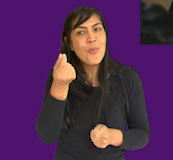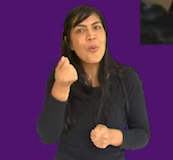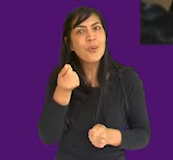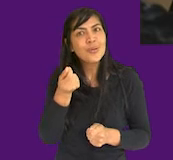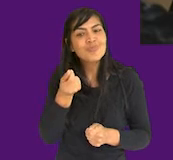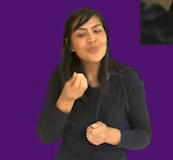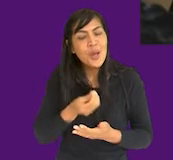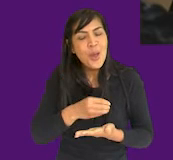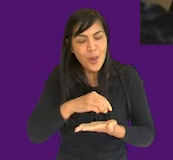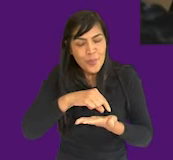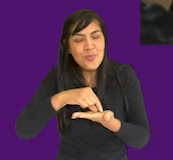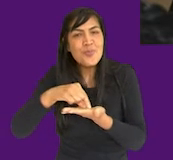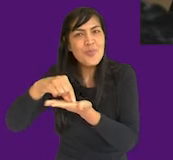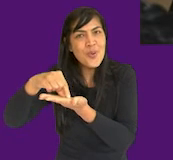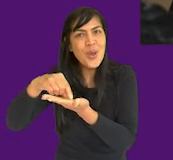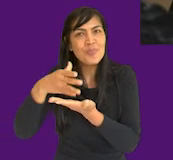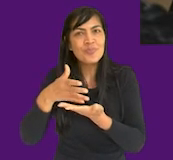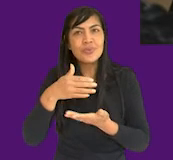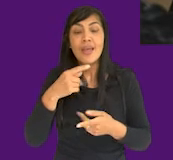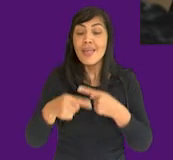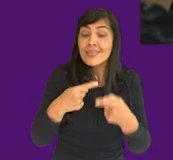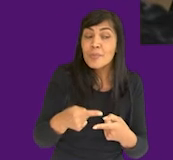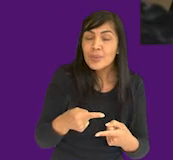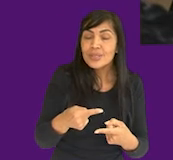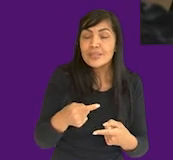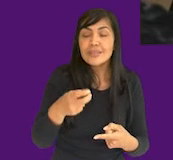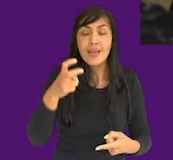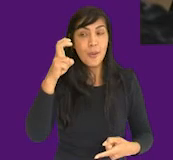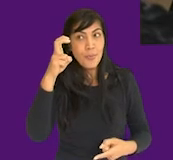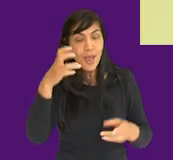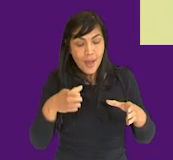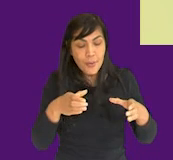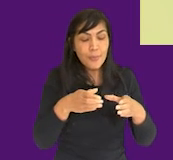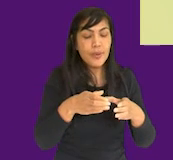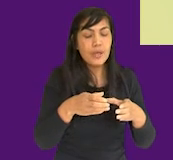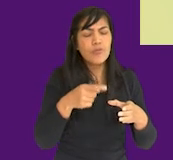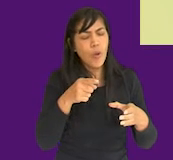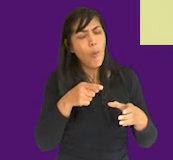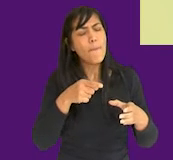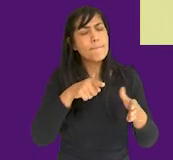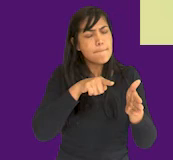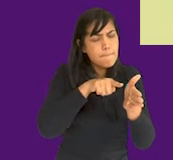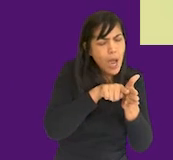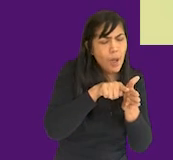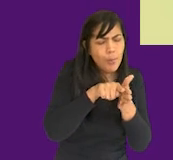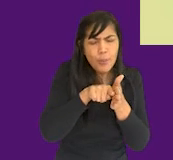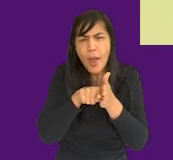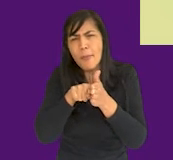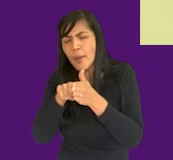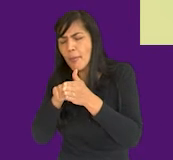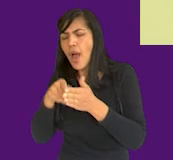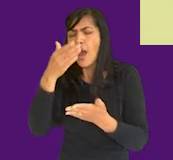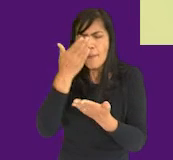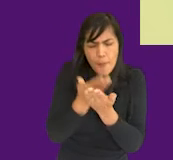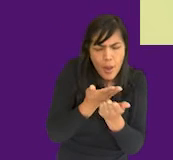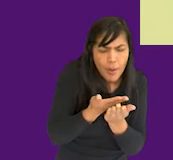Gênesis depois as cinco equipes vão lá e fazem suas pesquisas aí